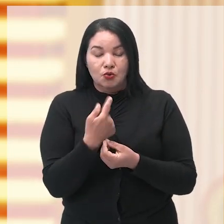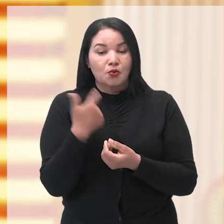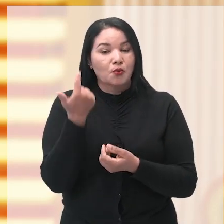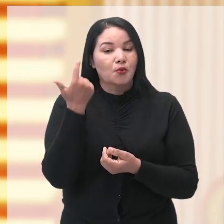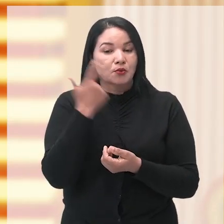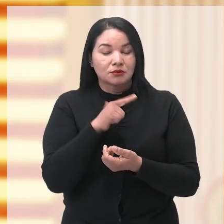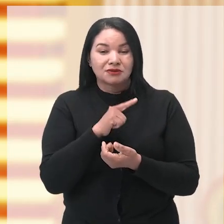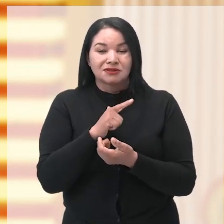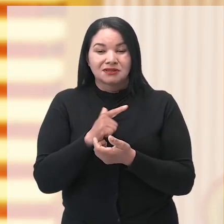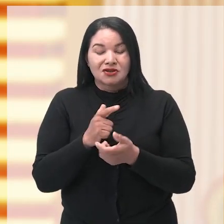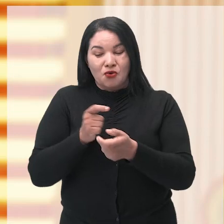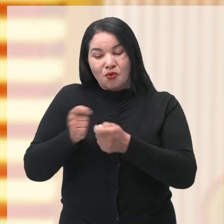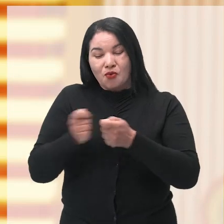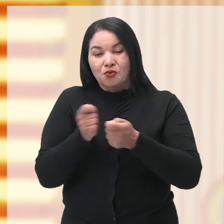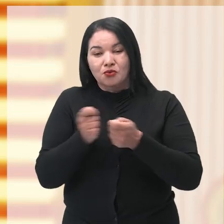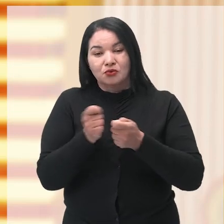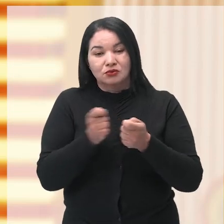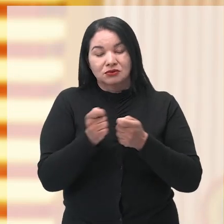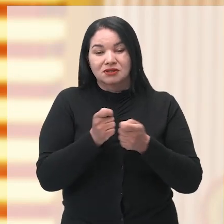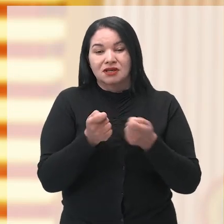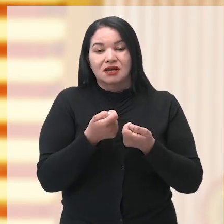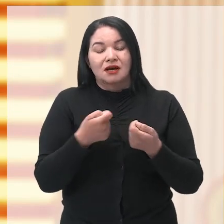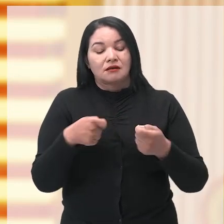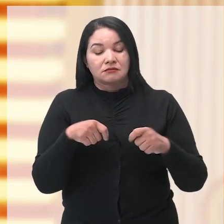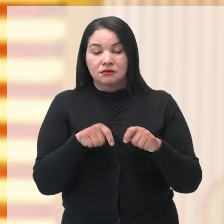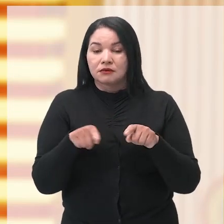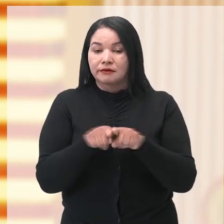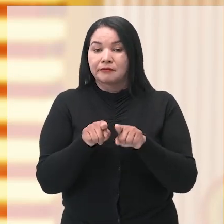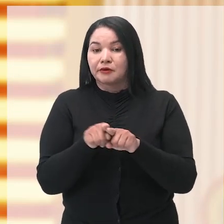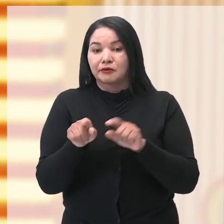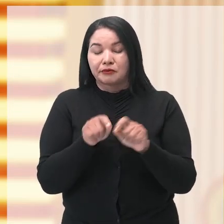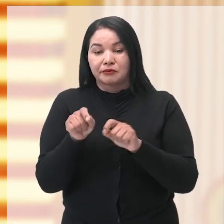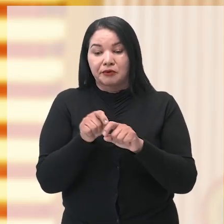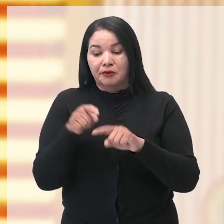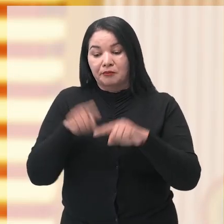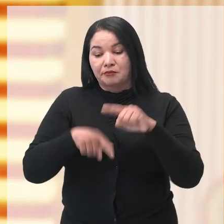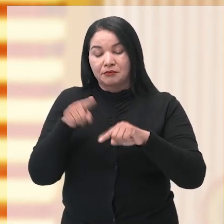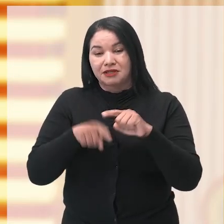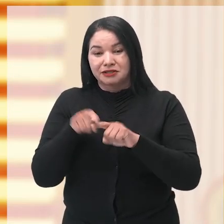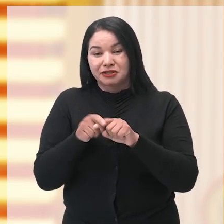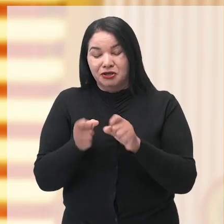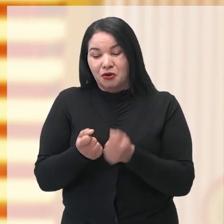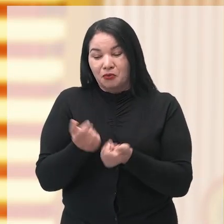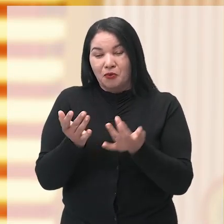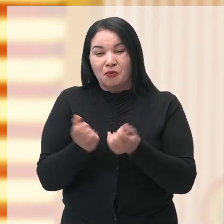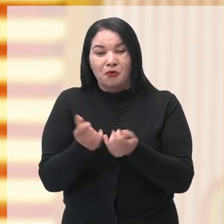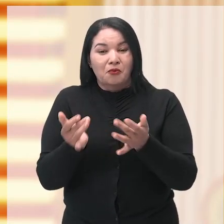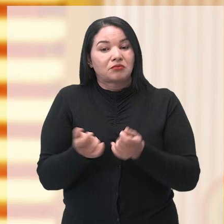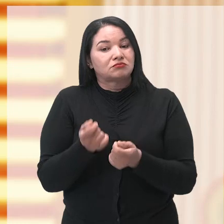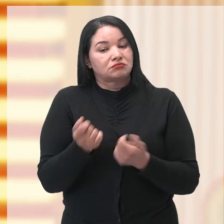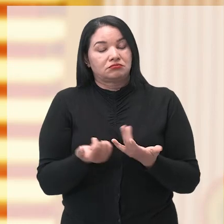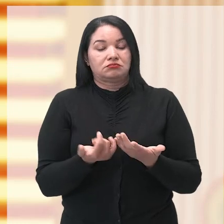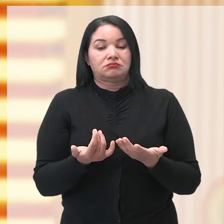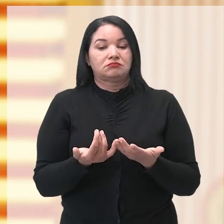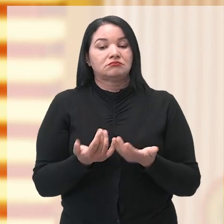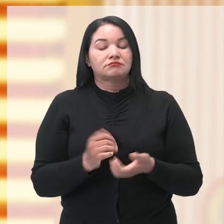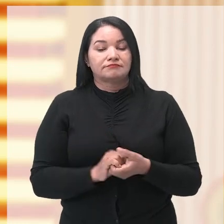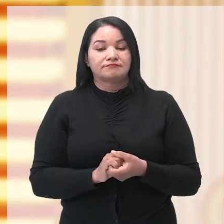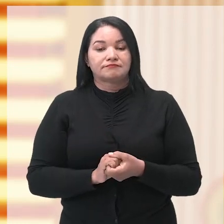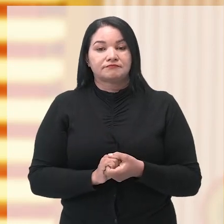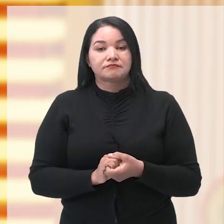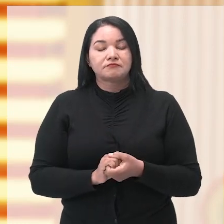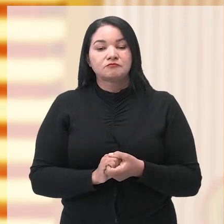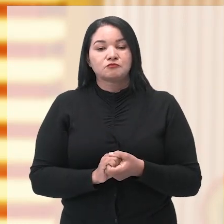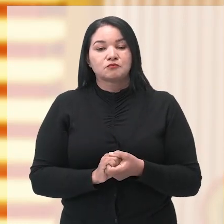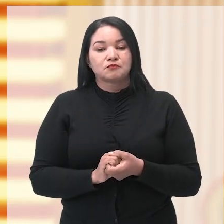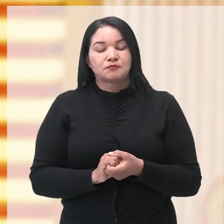esse excessivo, né, com essa excessiva produção de resíduos. E assim, né,